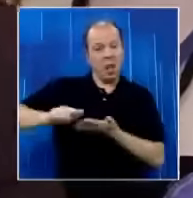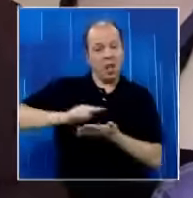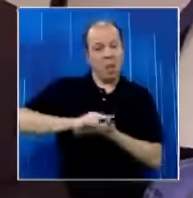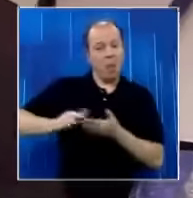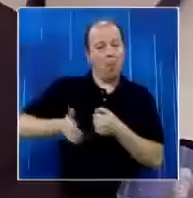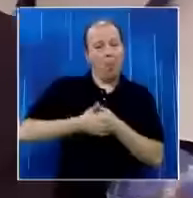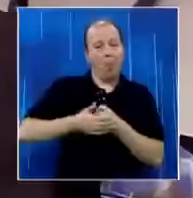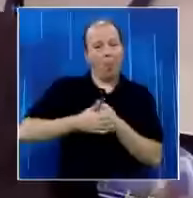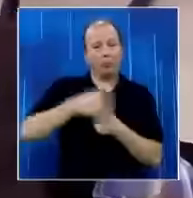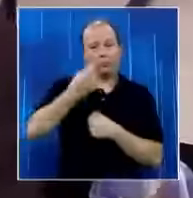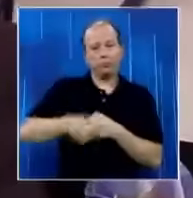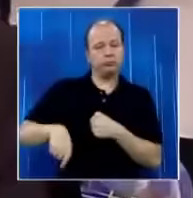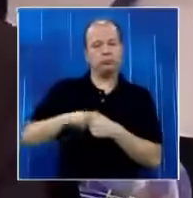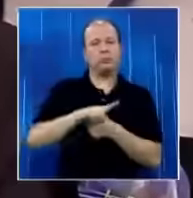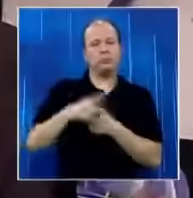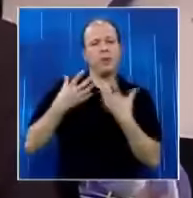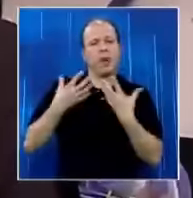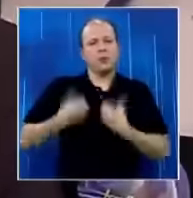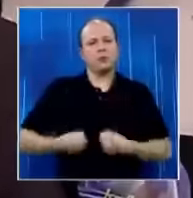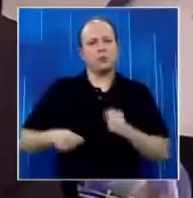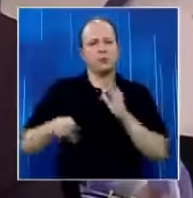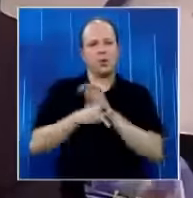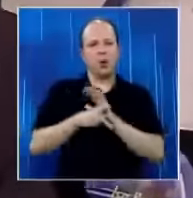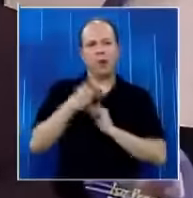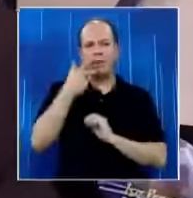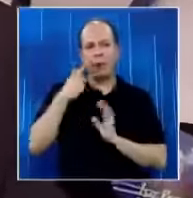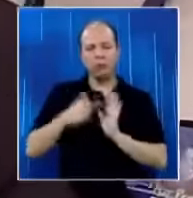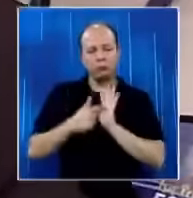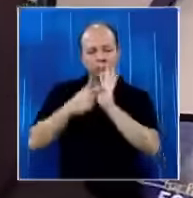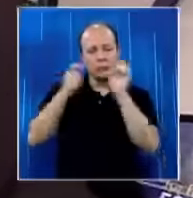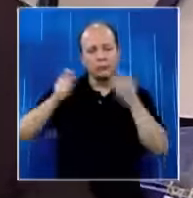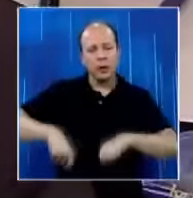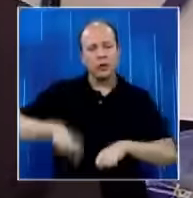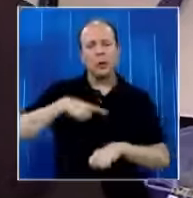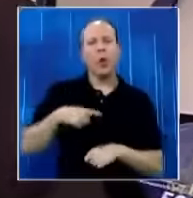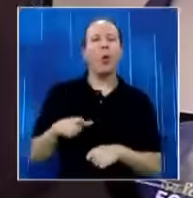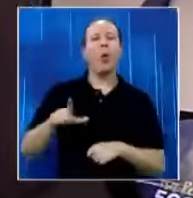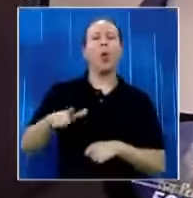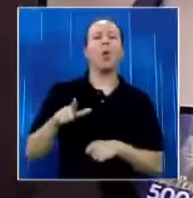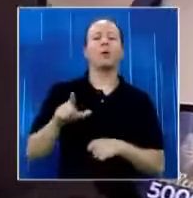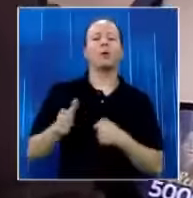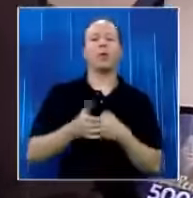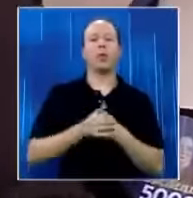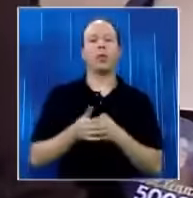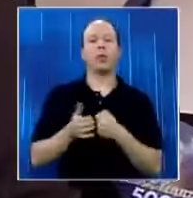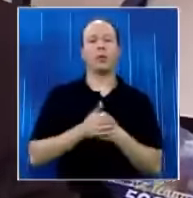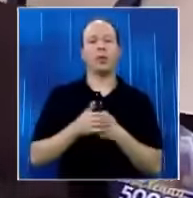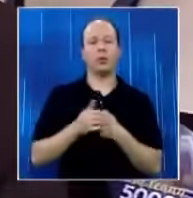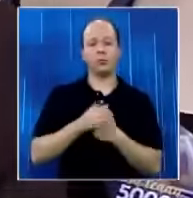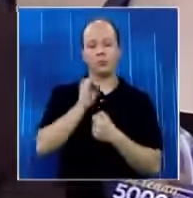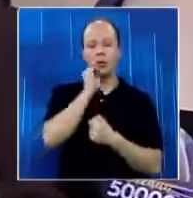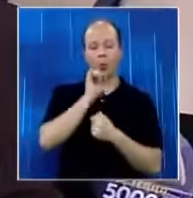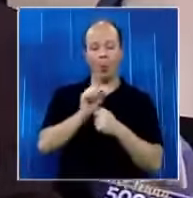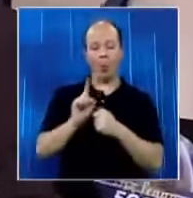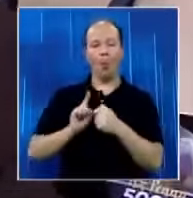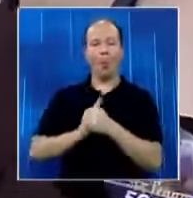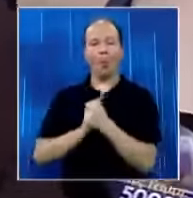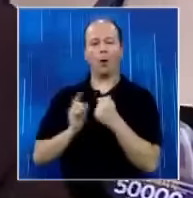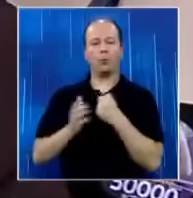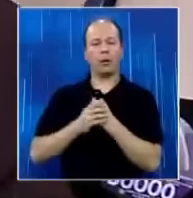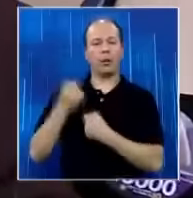precisa se esconder, de quem assume plenamente as suas posições, enquanto outros se escondem por trás